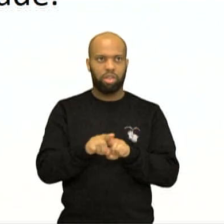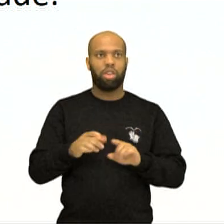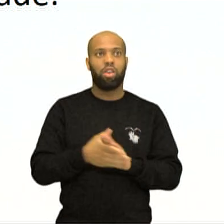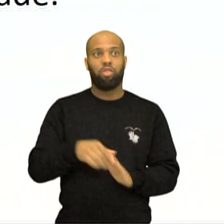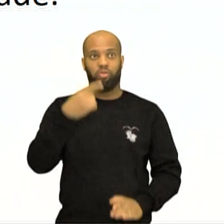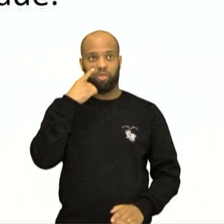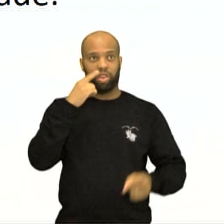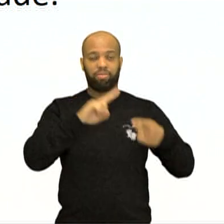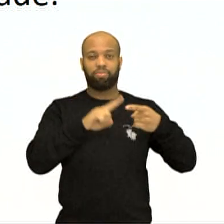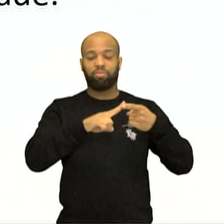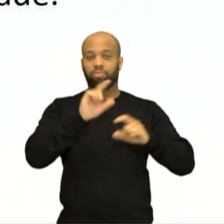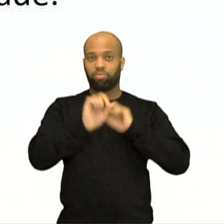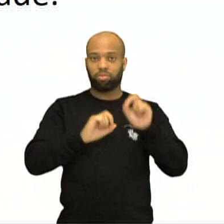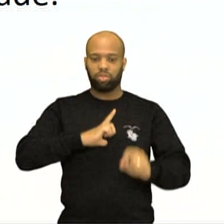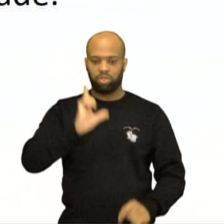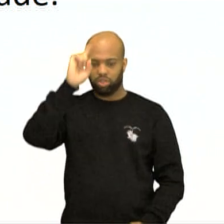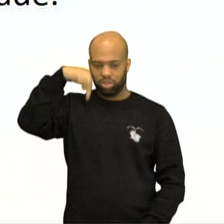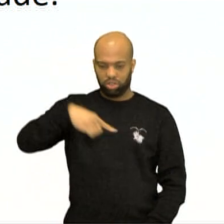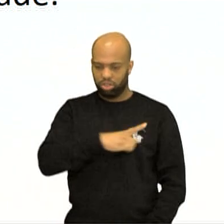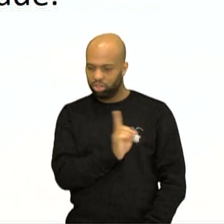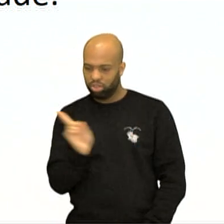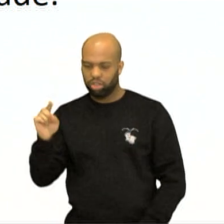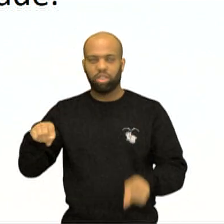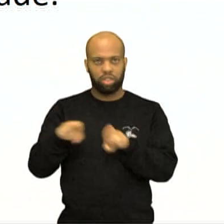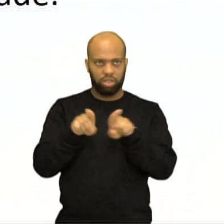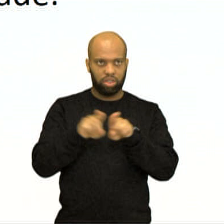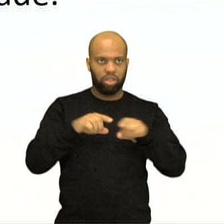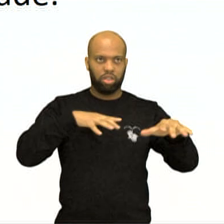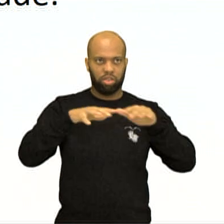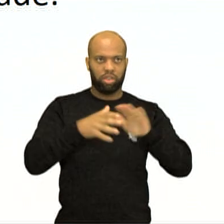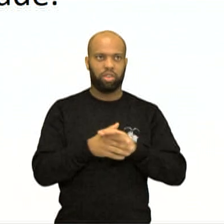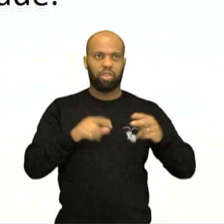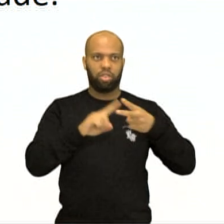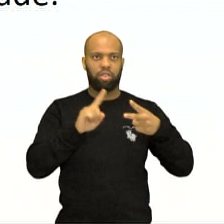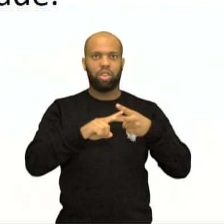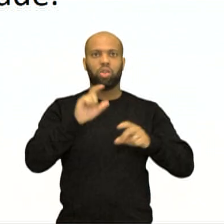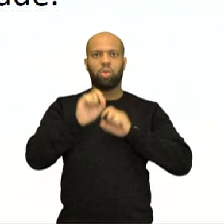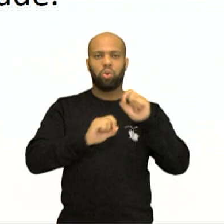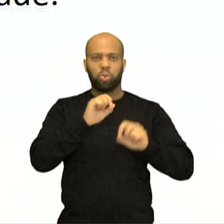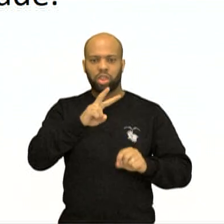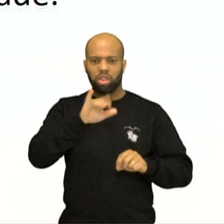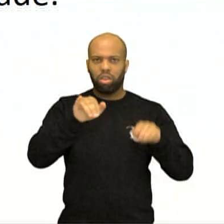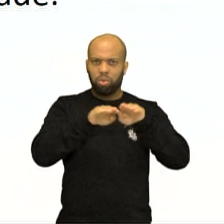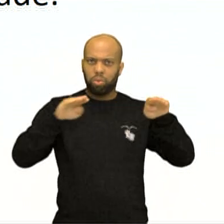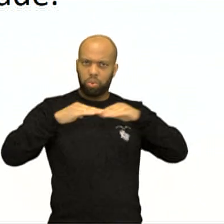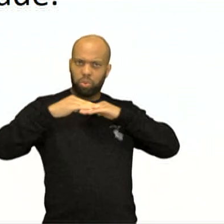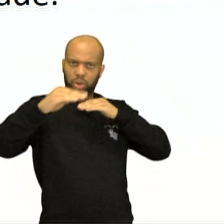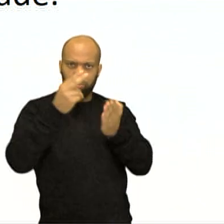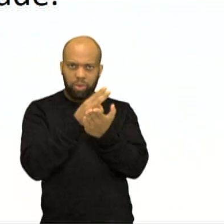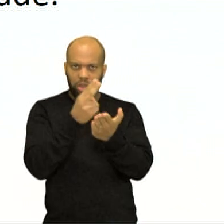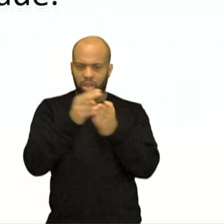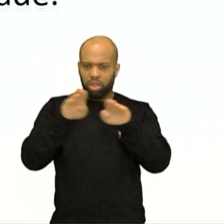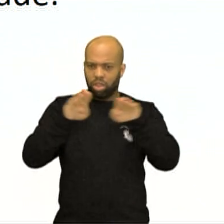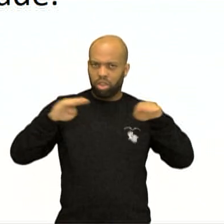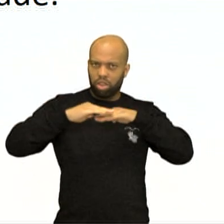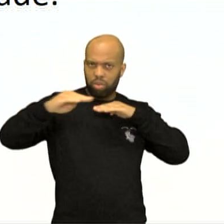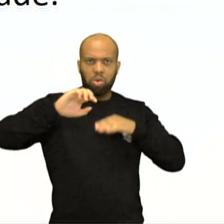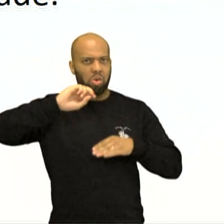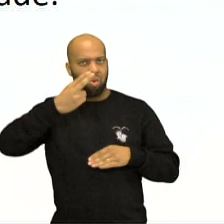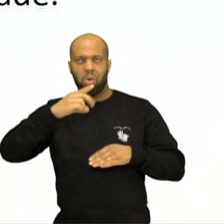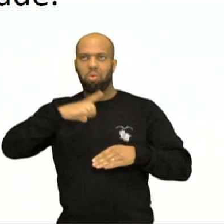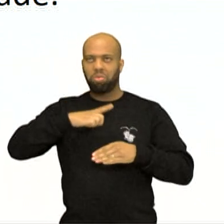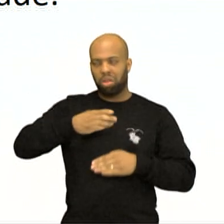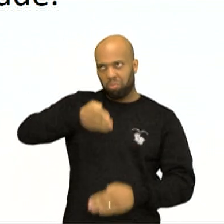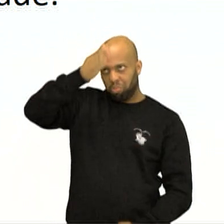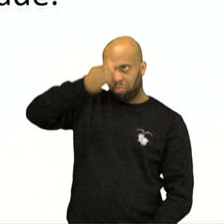de movimento. Quais desses carros têm a mesma direção de movimento? No item B, quais desses carros têm o mesmo sentido de movimento?